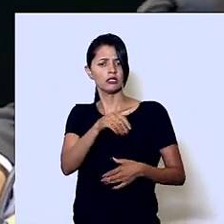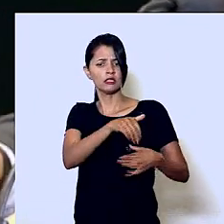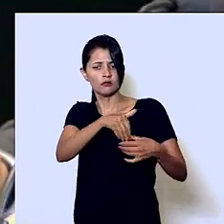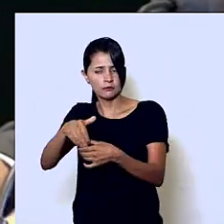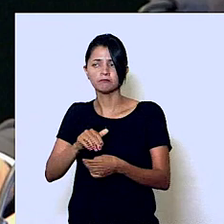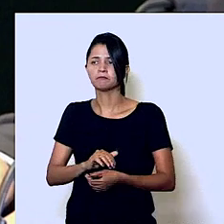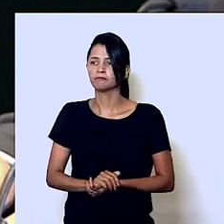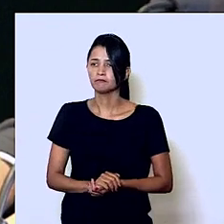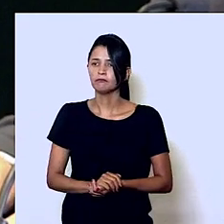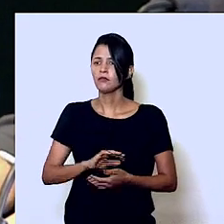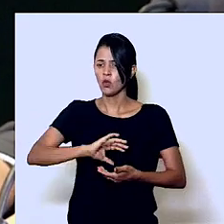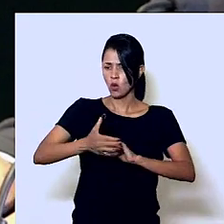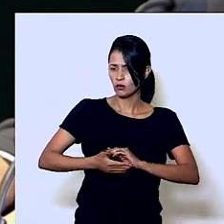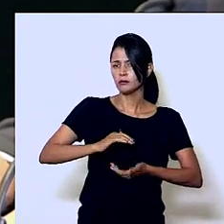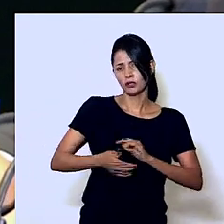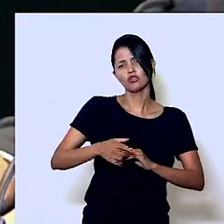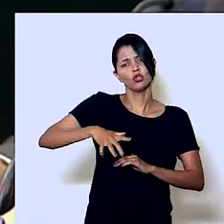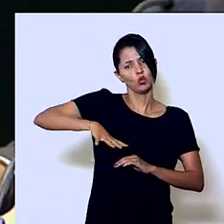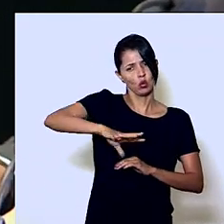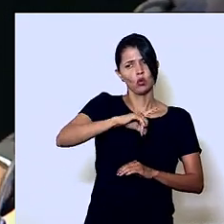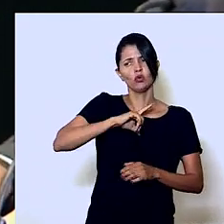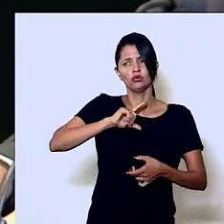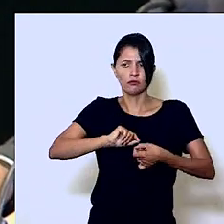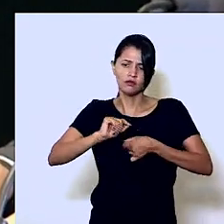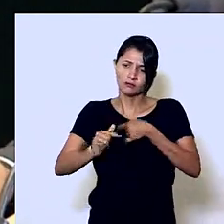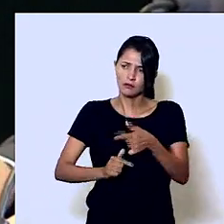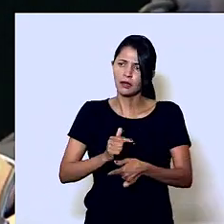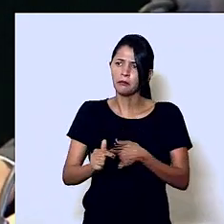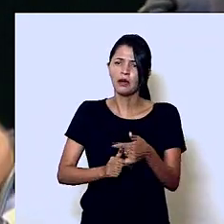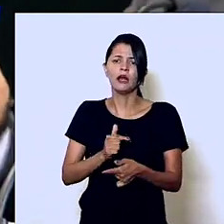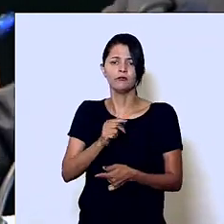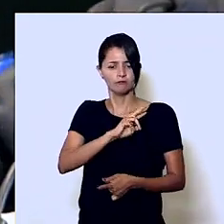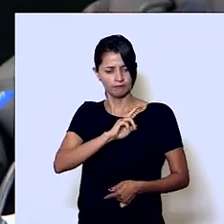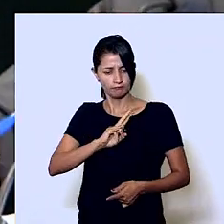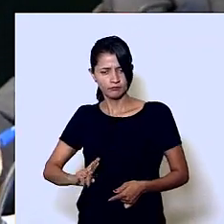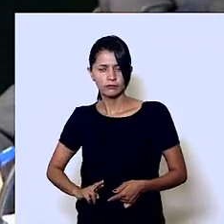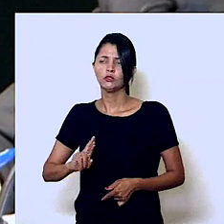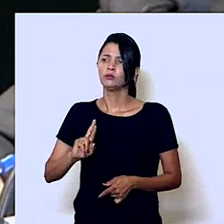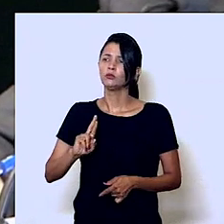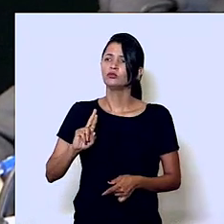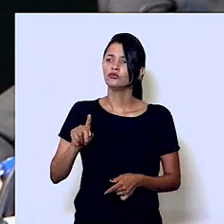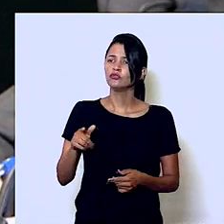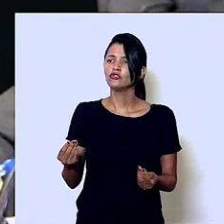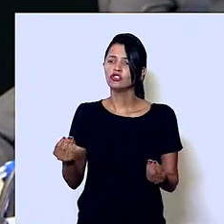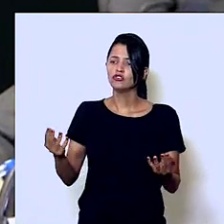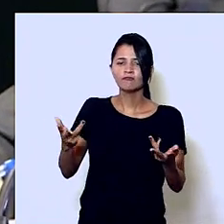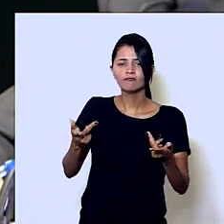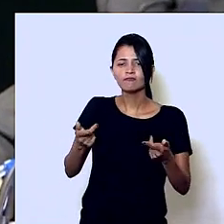Itamaraty fez um trabalho, do ponto de vista republicano, de grande qualidade naquela